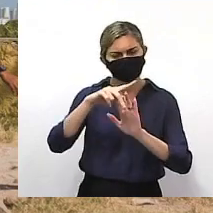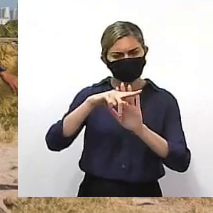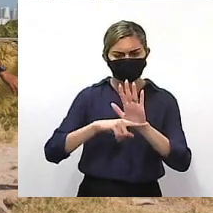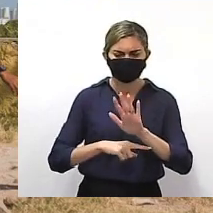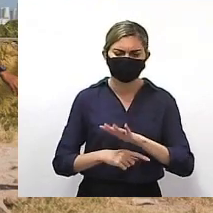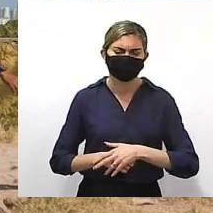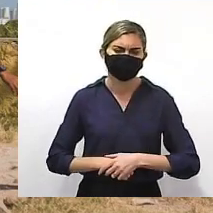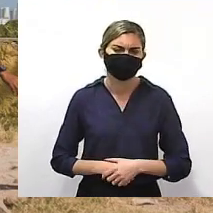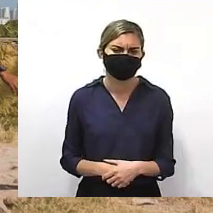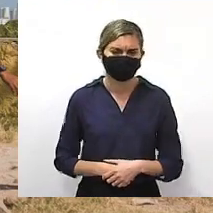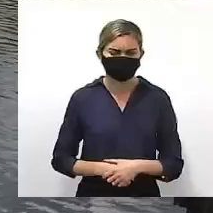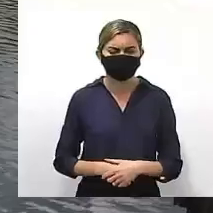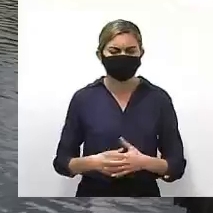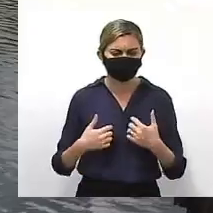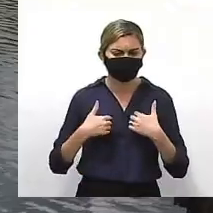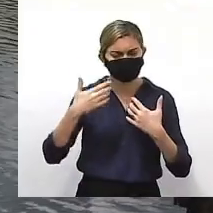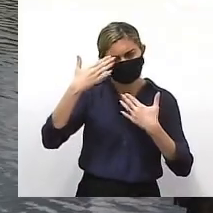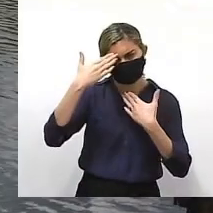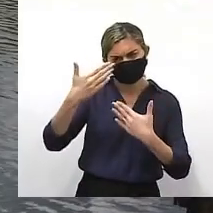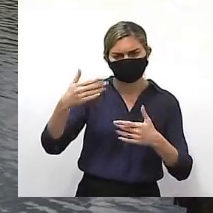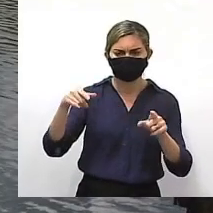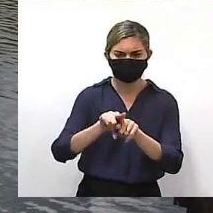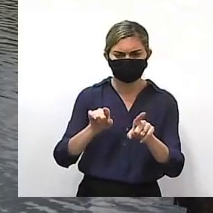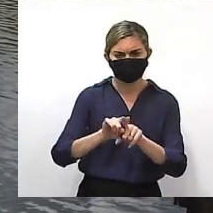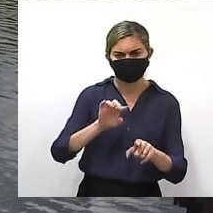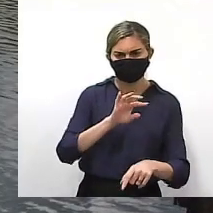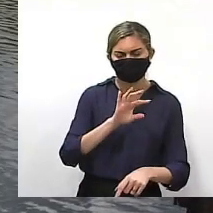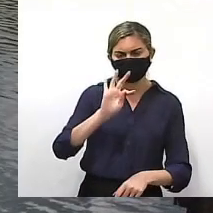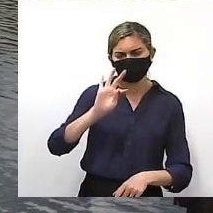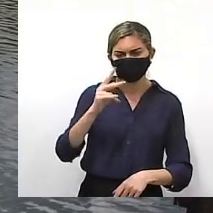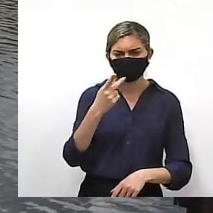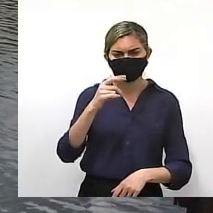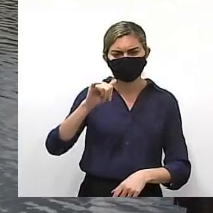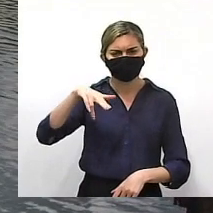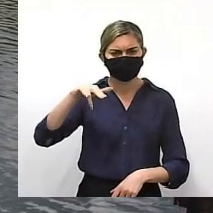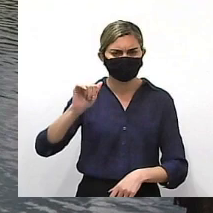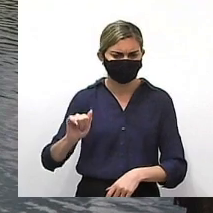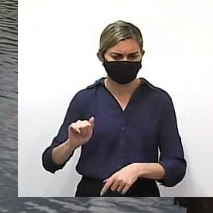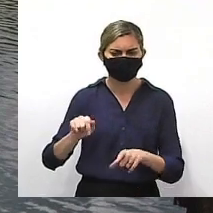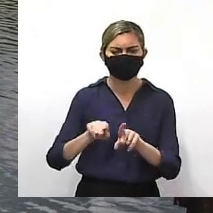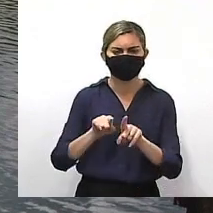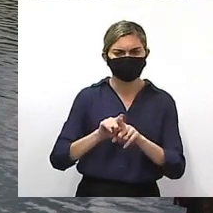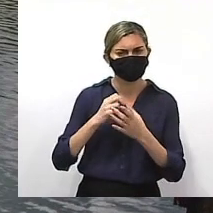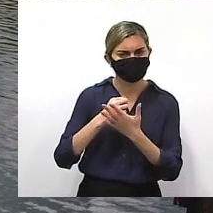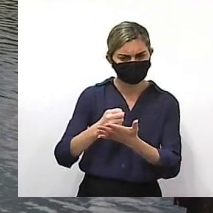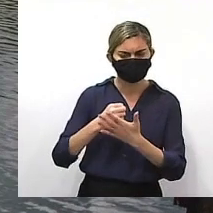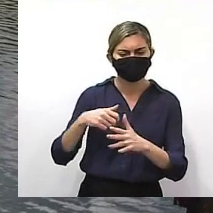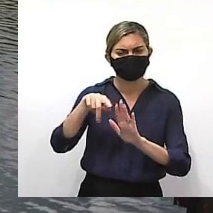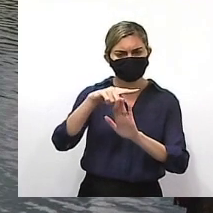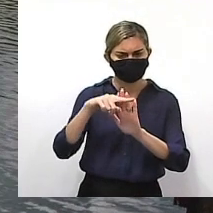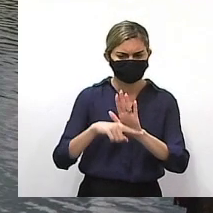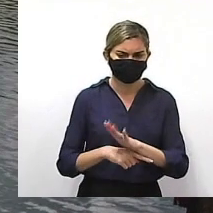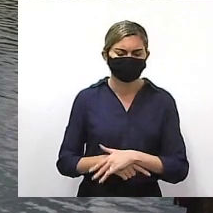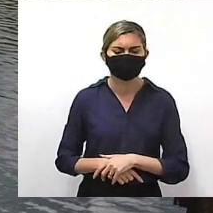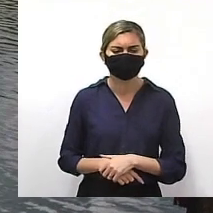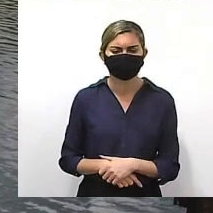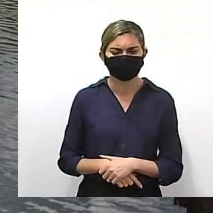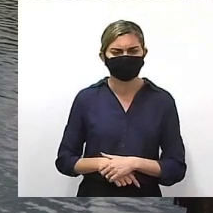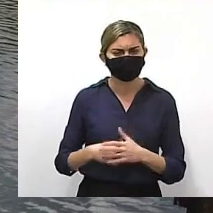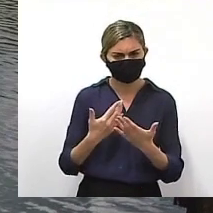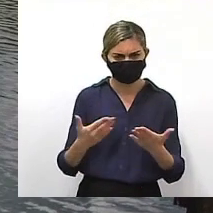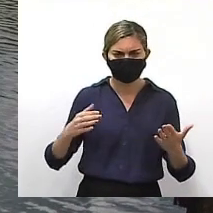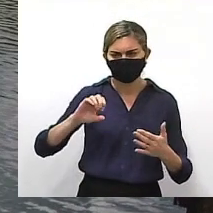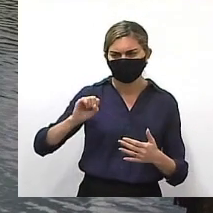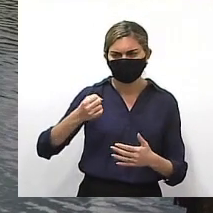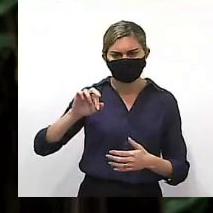projeto. Eu vou agradecer também a Tainá Schweigert Bezerra, que também é uma colaboradora do projeto. A